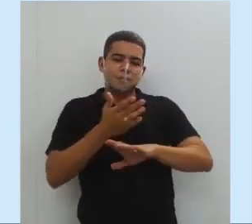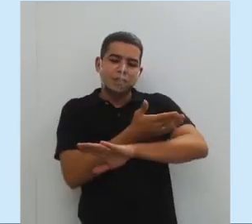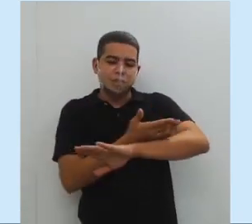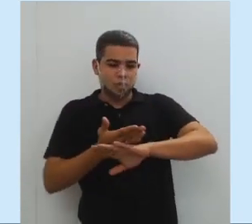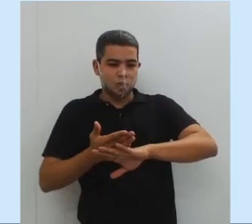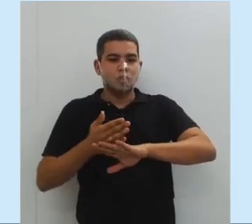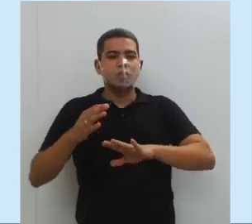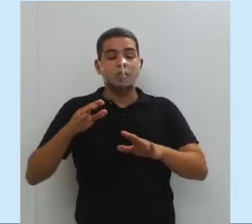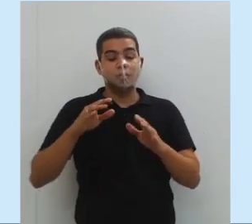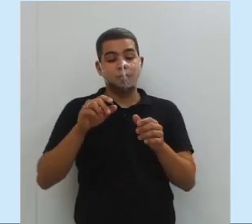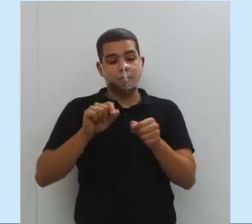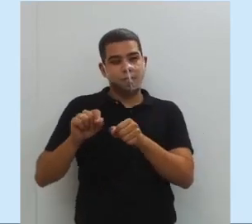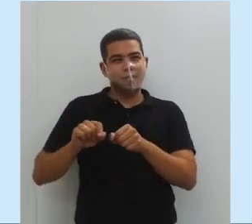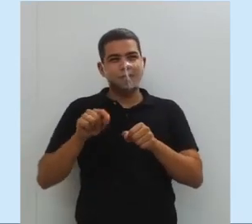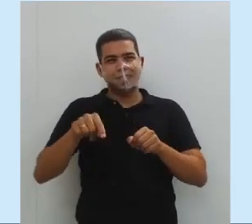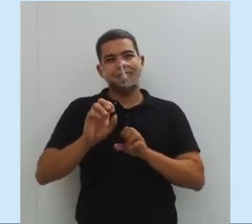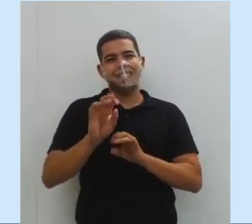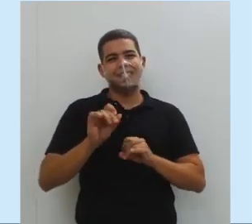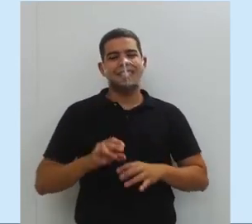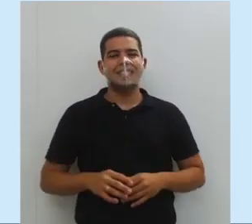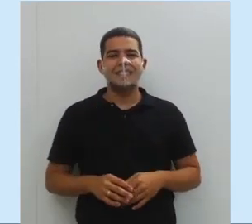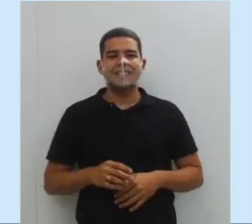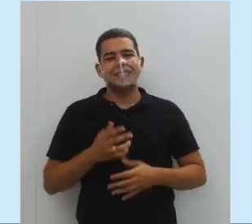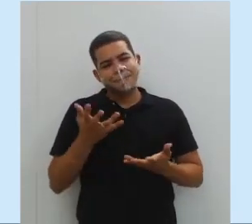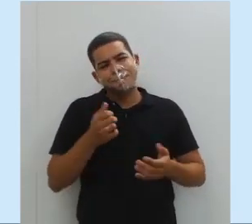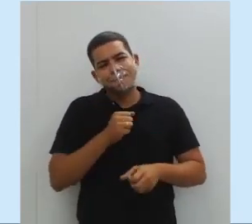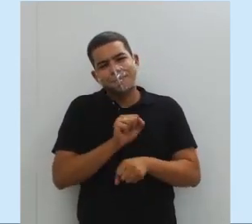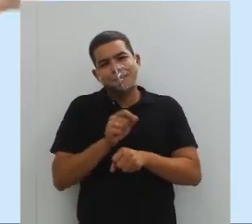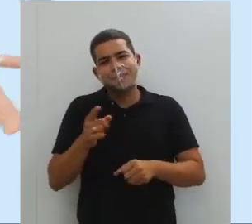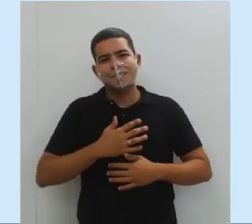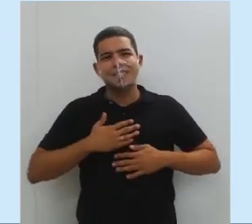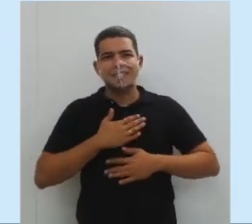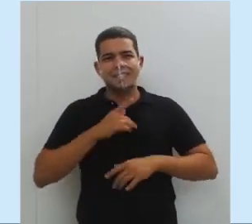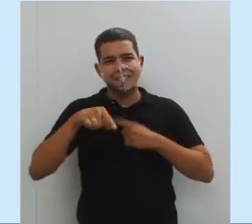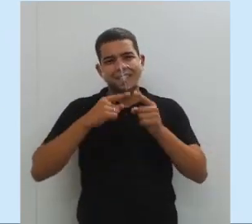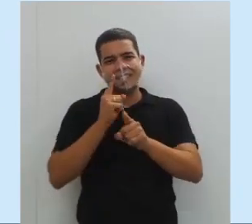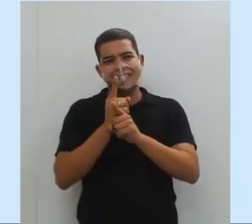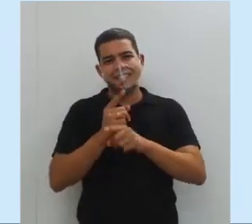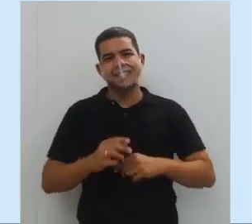popular construído em nossa aula. Espero que vocês tenham gostado e até breve!